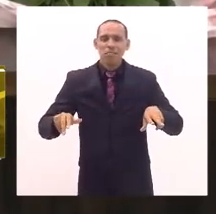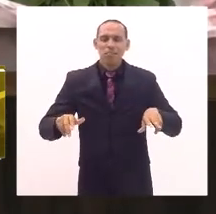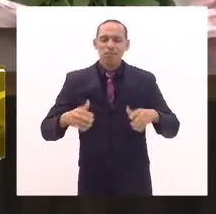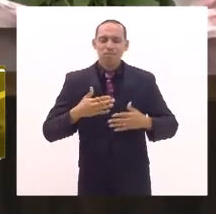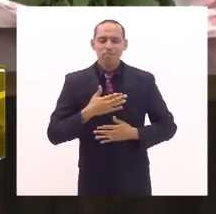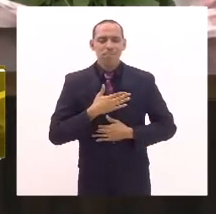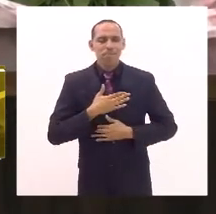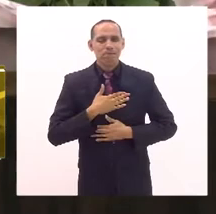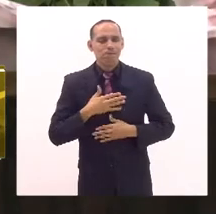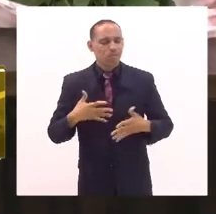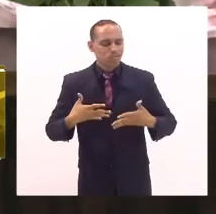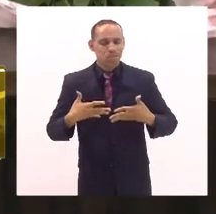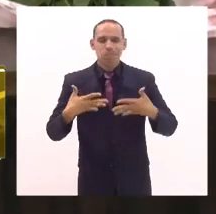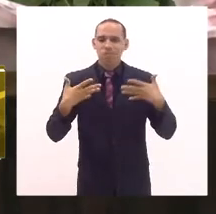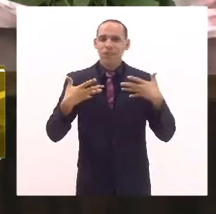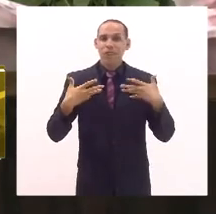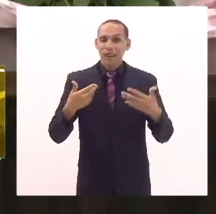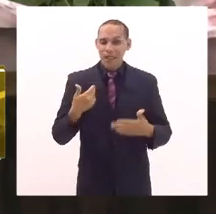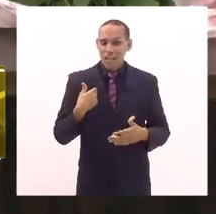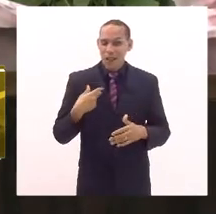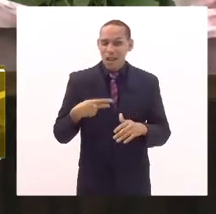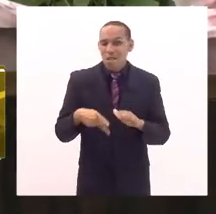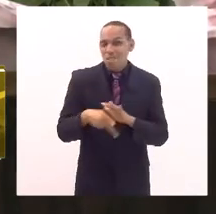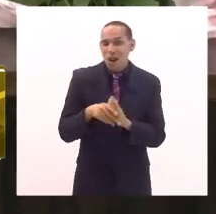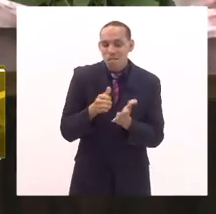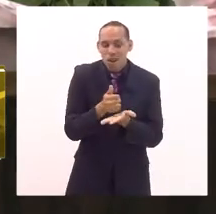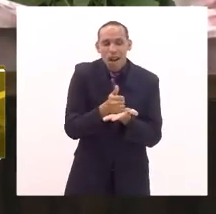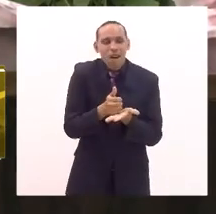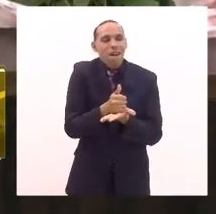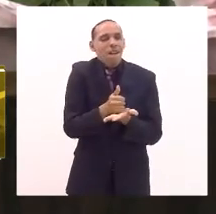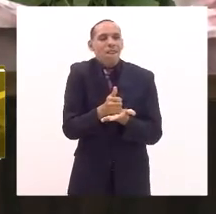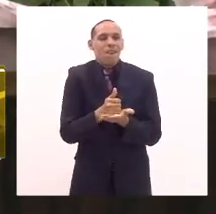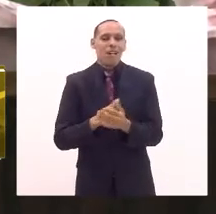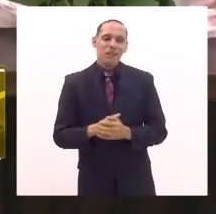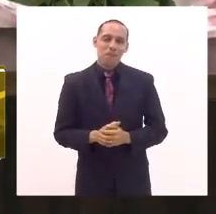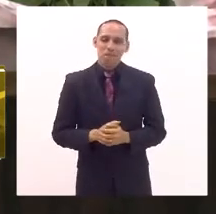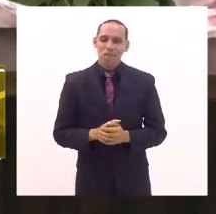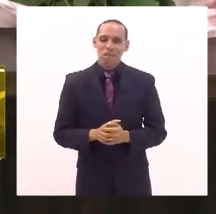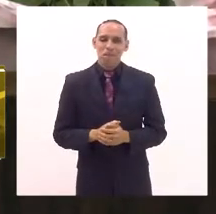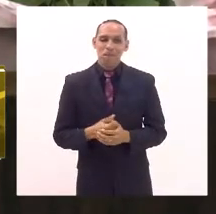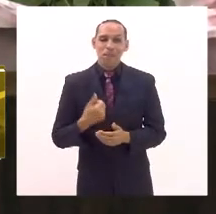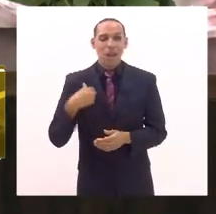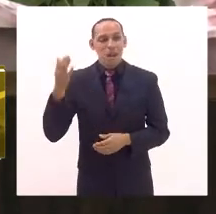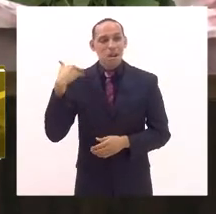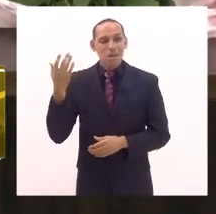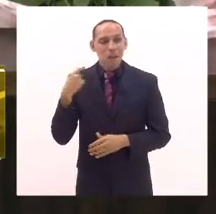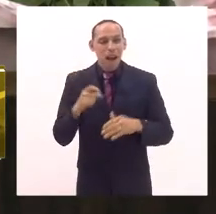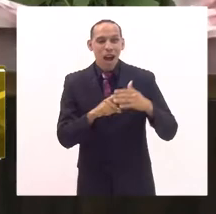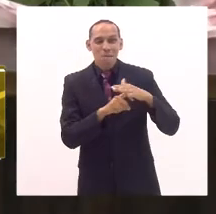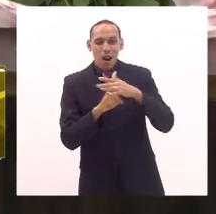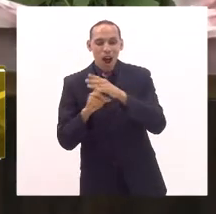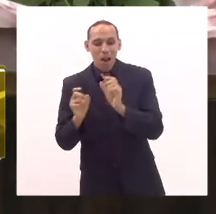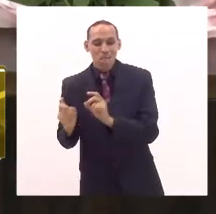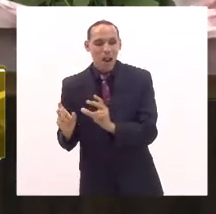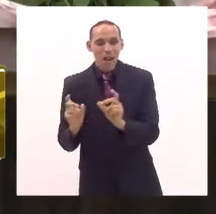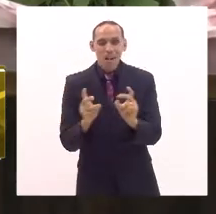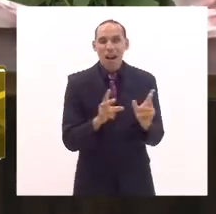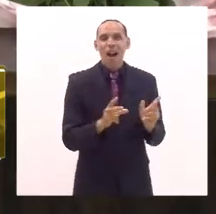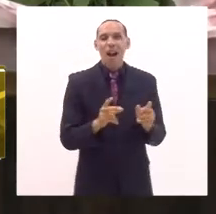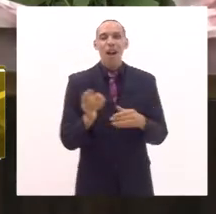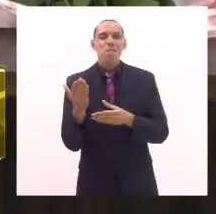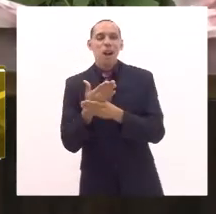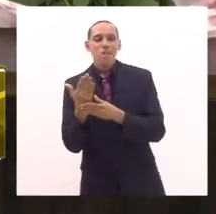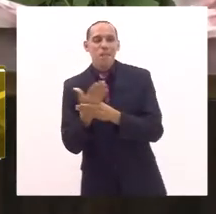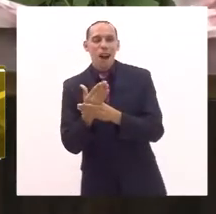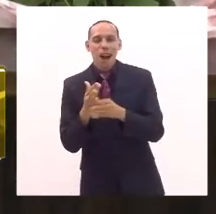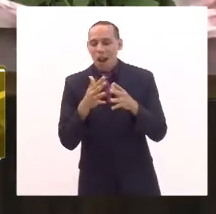honra. Eu que venho das bases, eu que fui camelô, taxista, caminhoneiro, poder